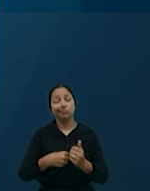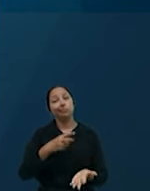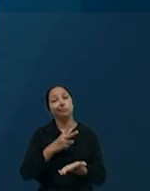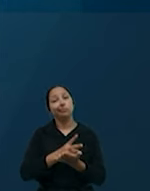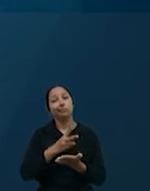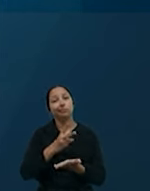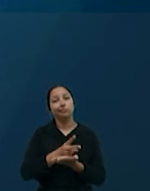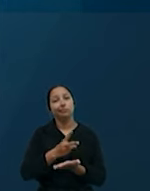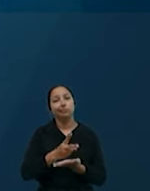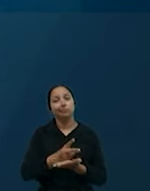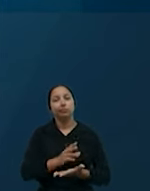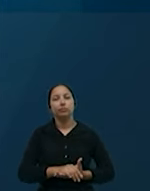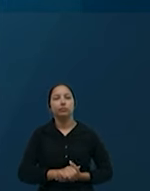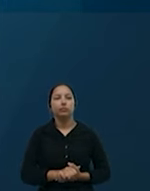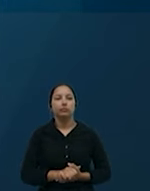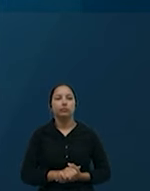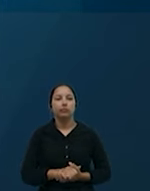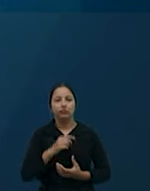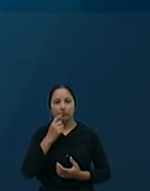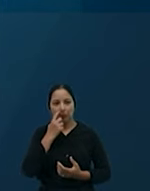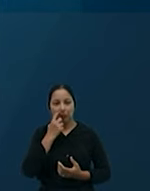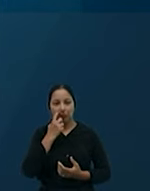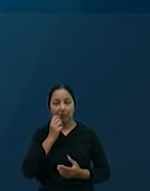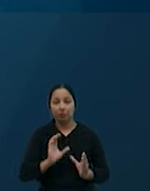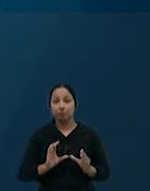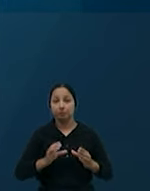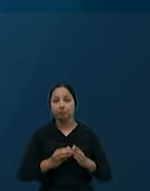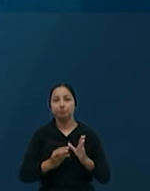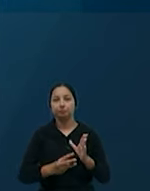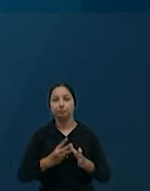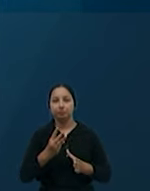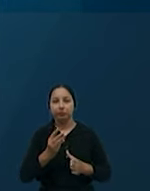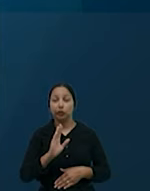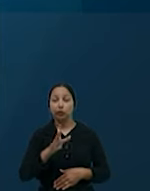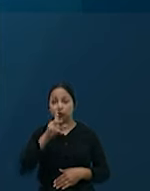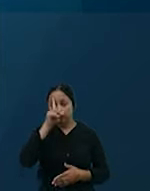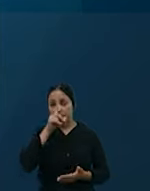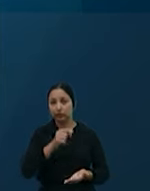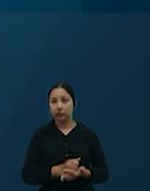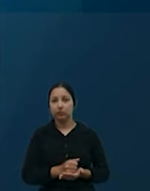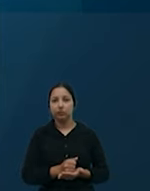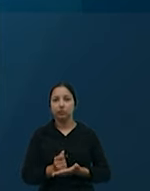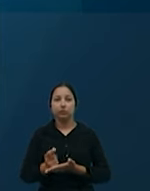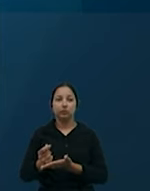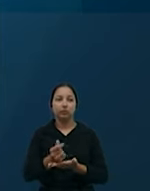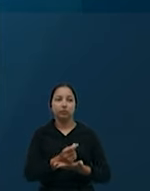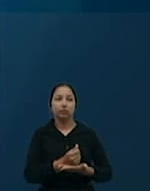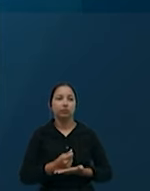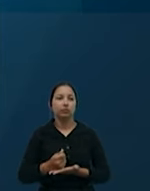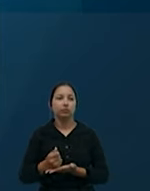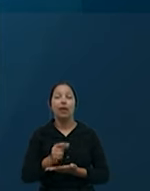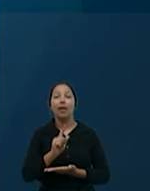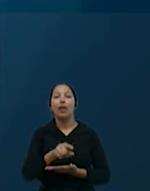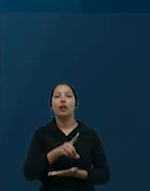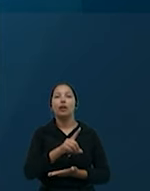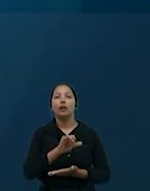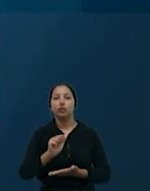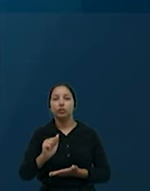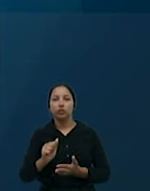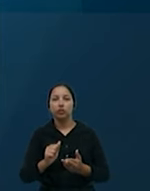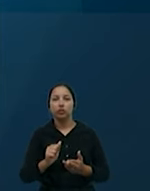Ainda na terceira sessão, já se decidia que os efeitos financeiros são da data da entrada do requerimento.